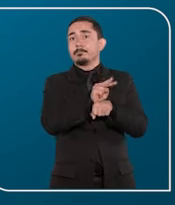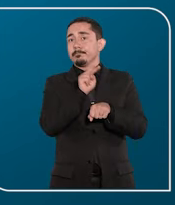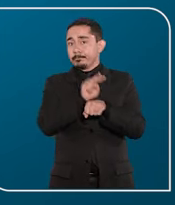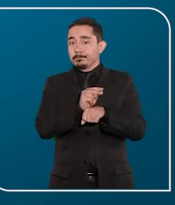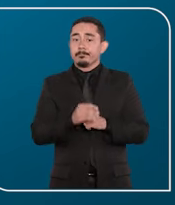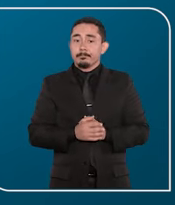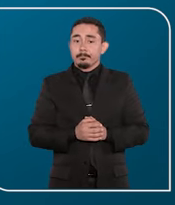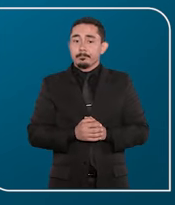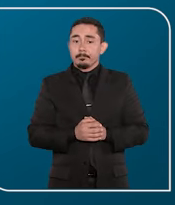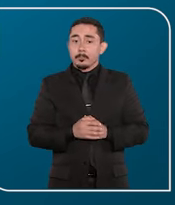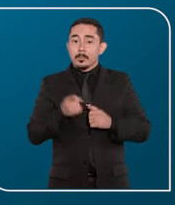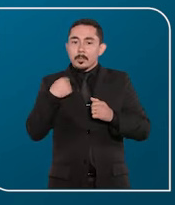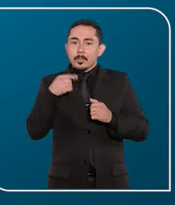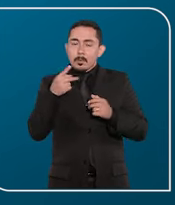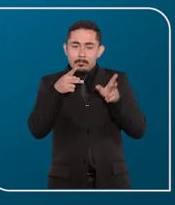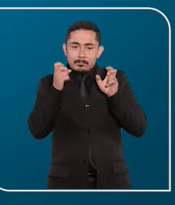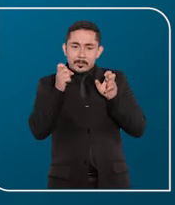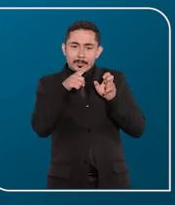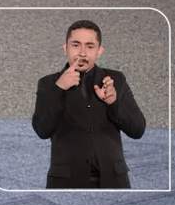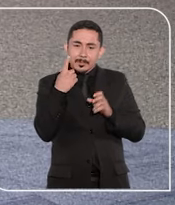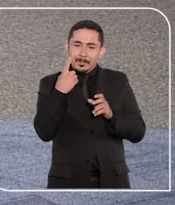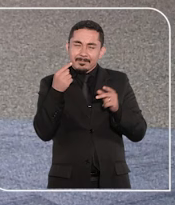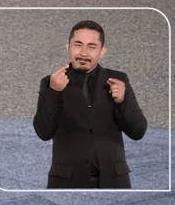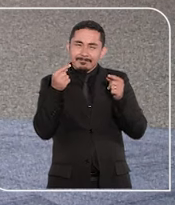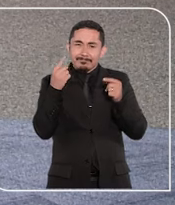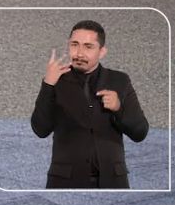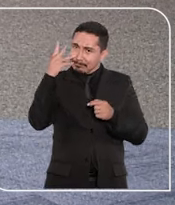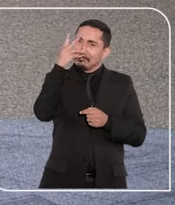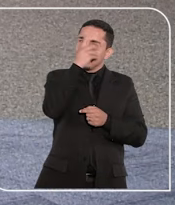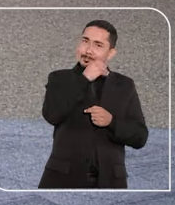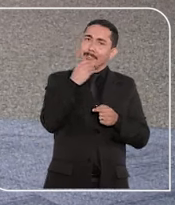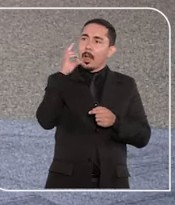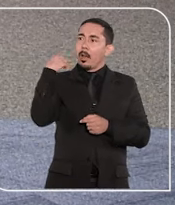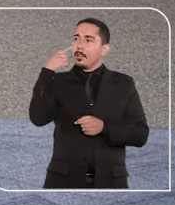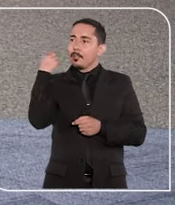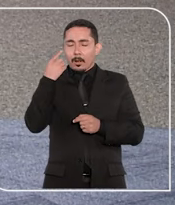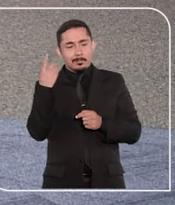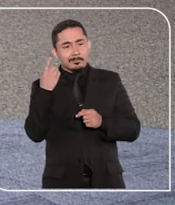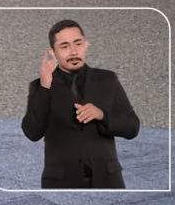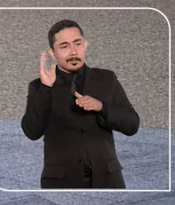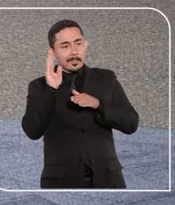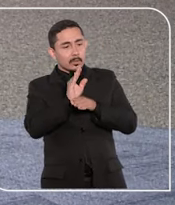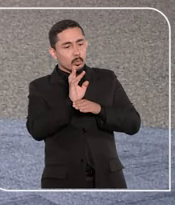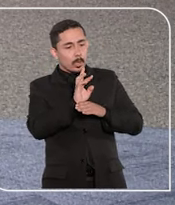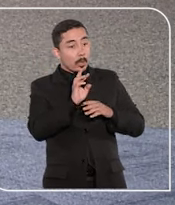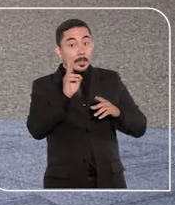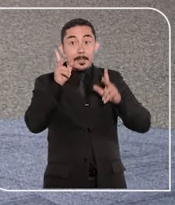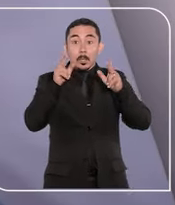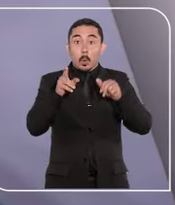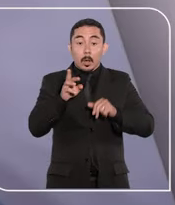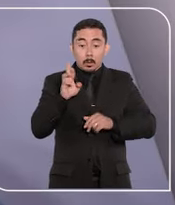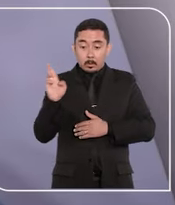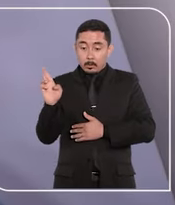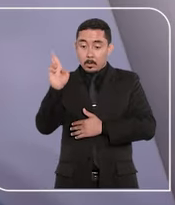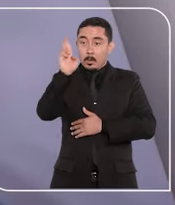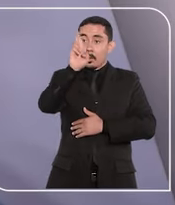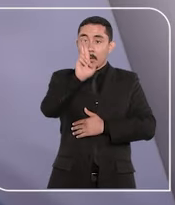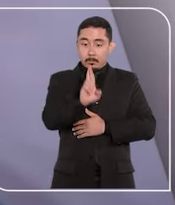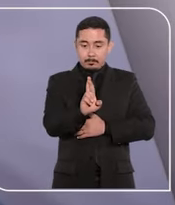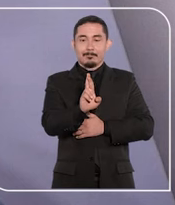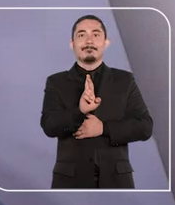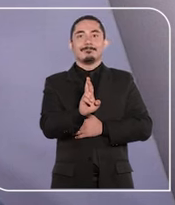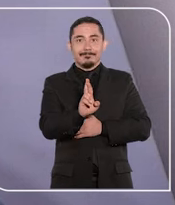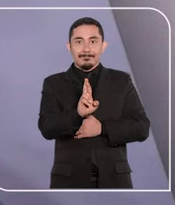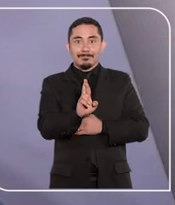Eu acho tão bonito isso, essa função do advogado de representar pessoas, né, e dentro